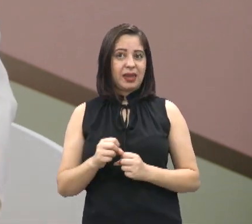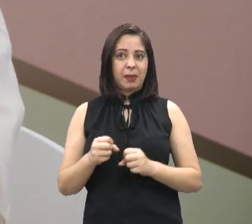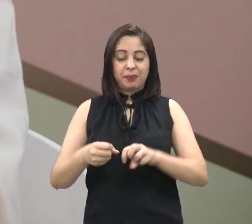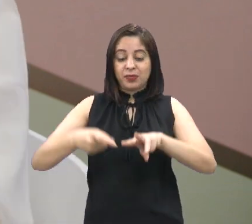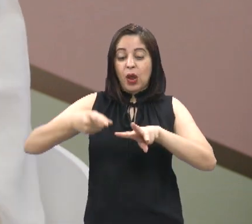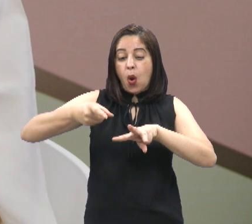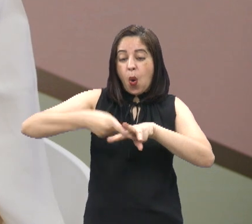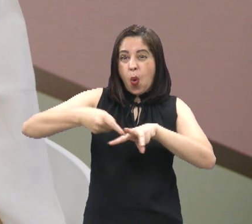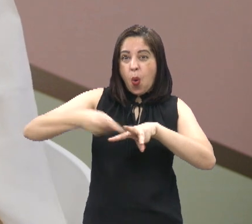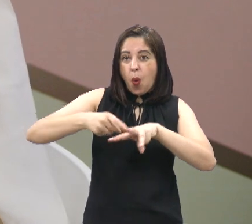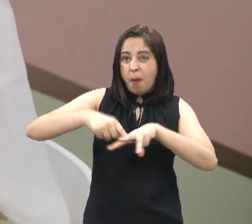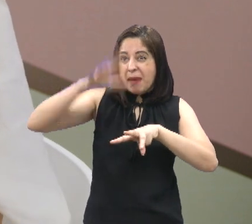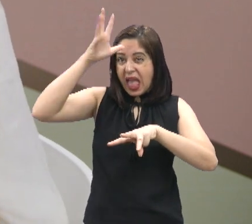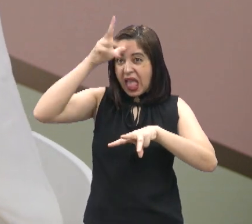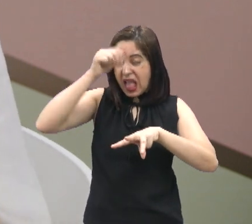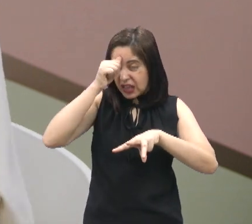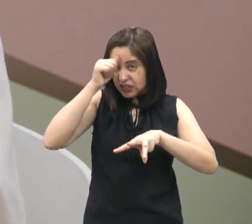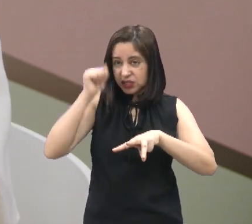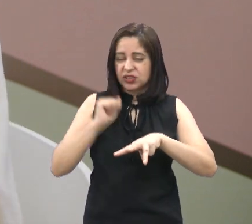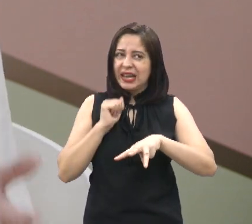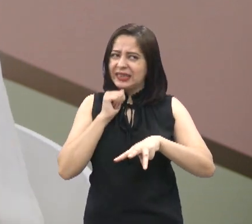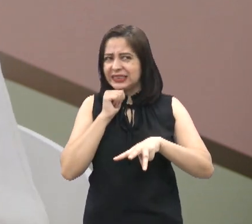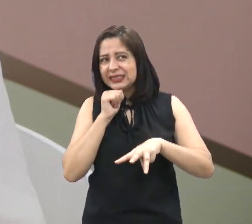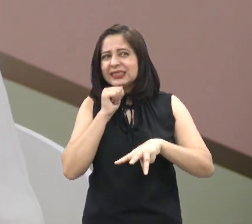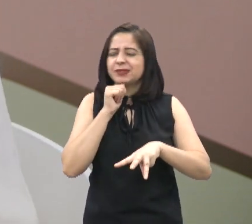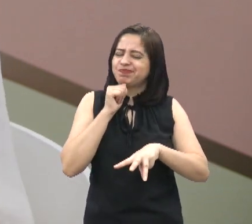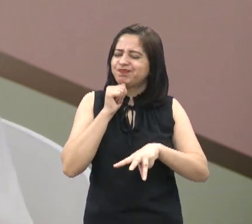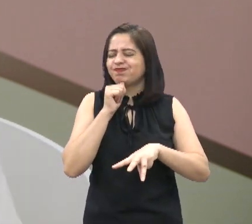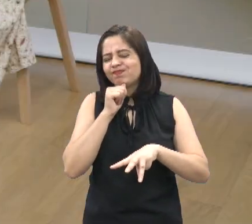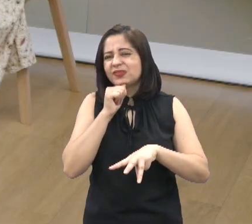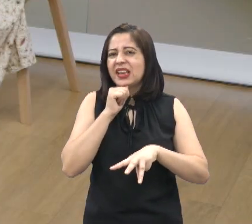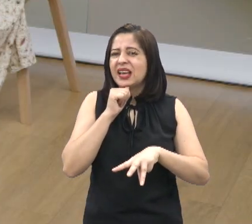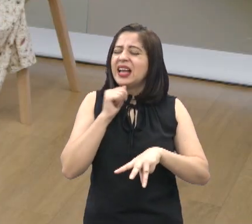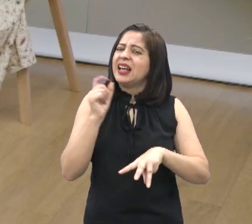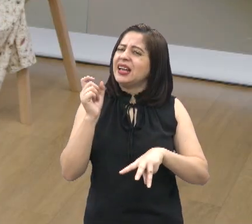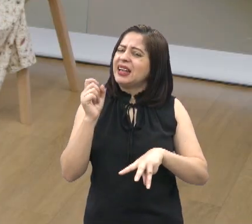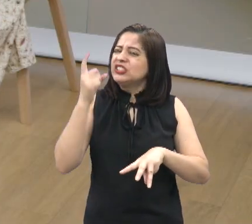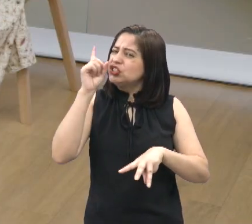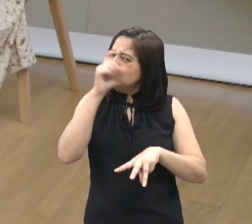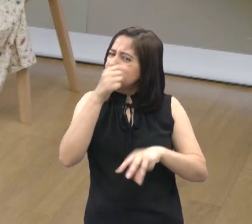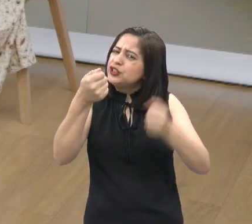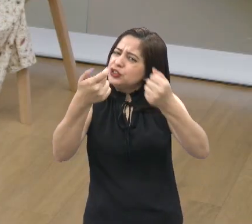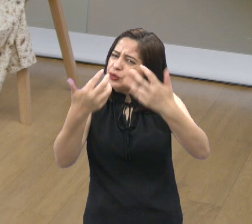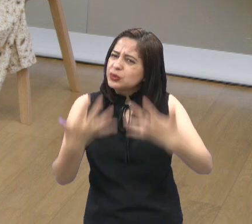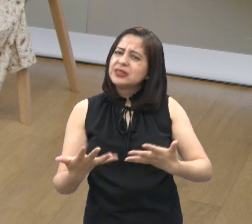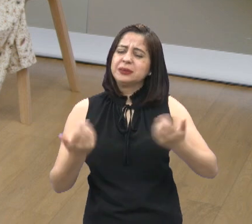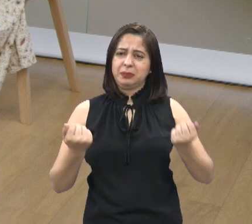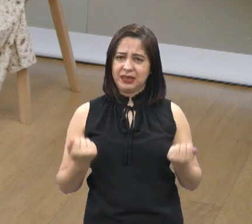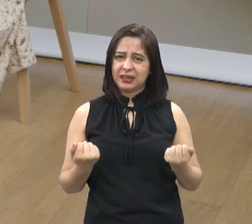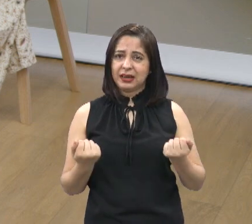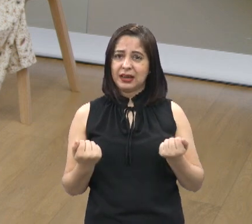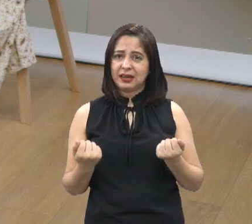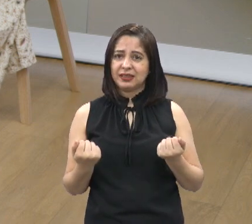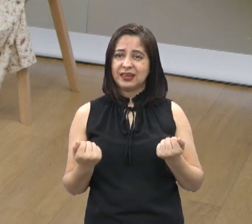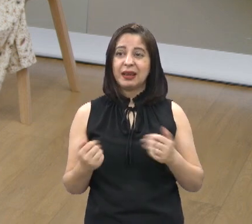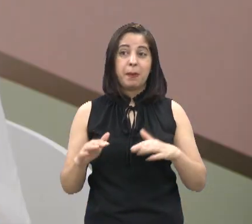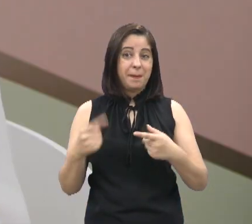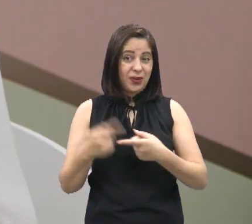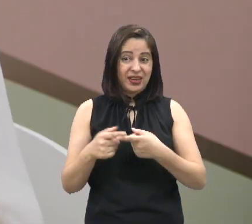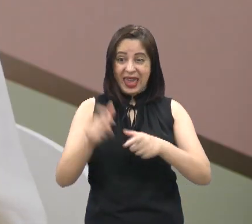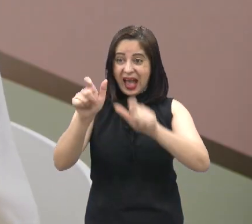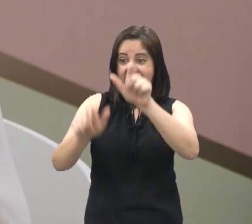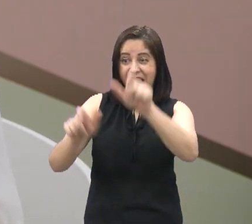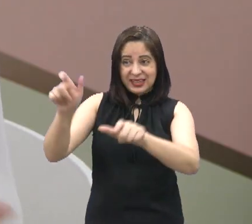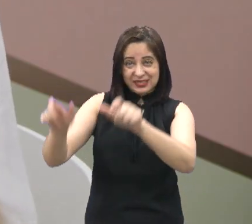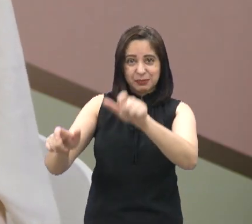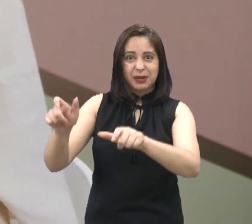realmente absorve, vai para a articulação fazer algum efeito, né? Então, acaba sendo que as pessoas acabam passando essa